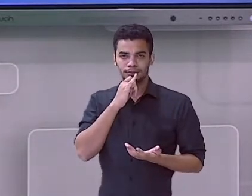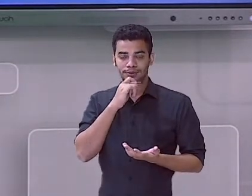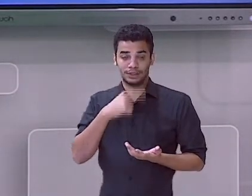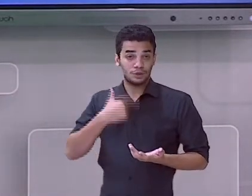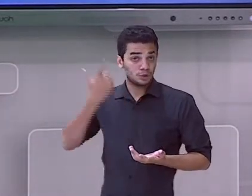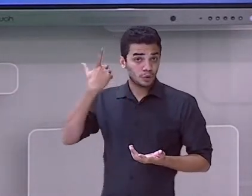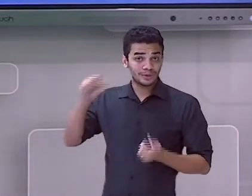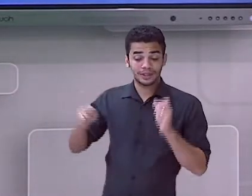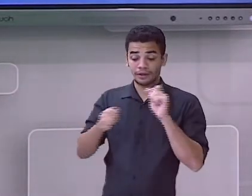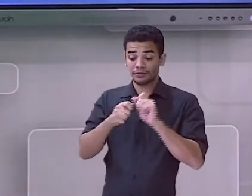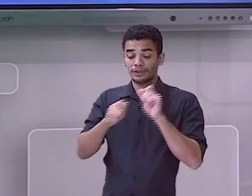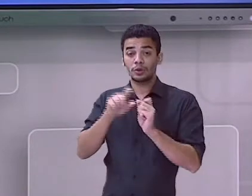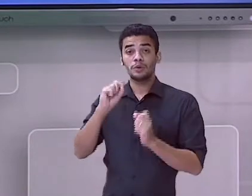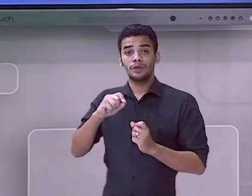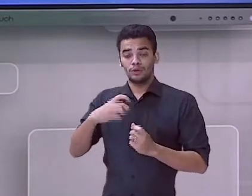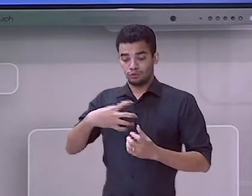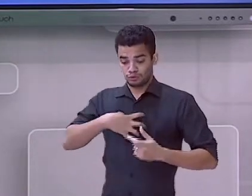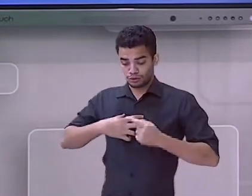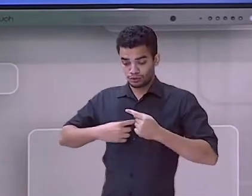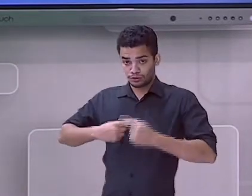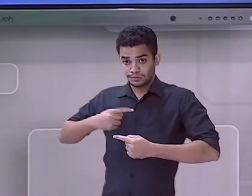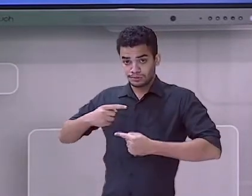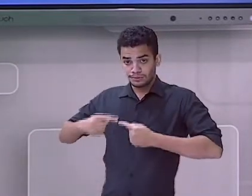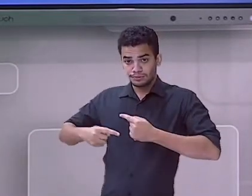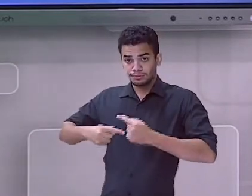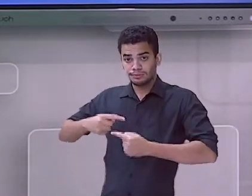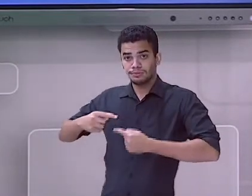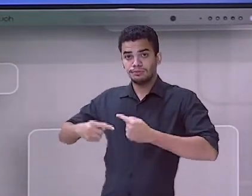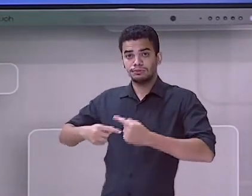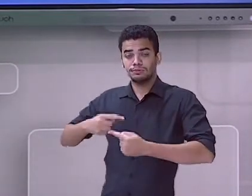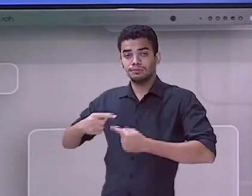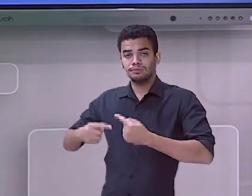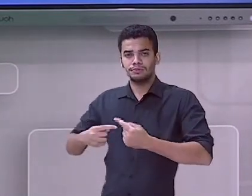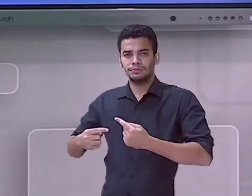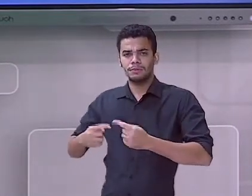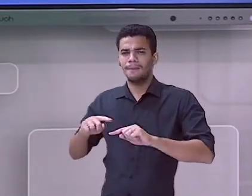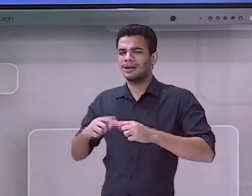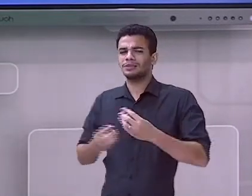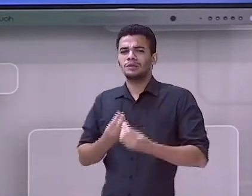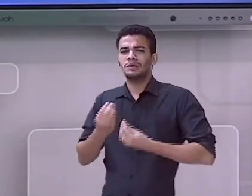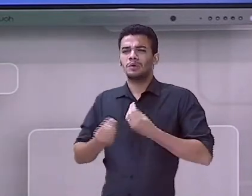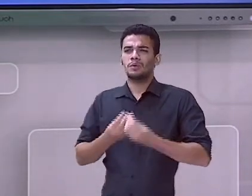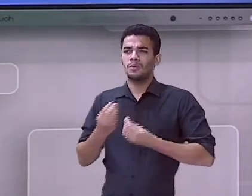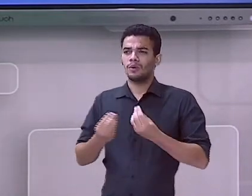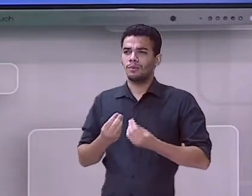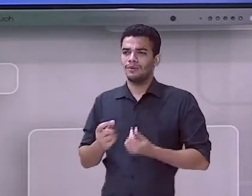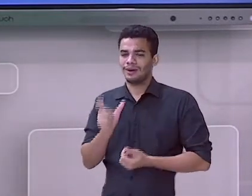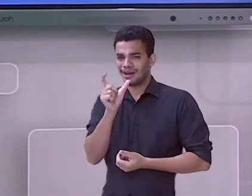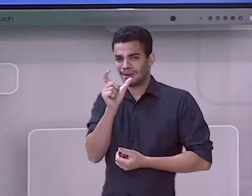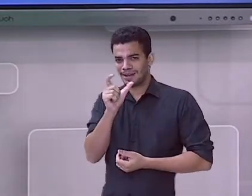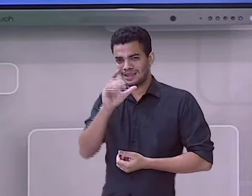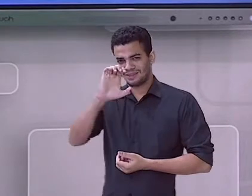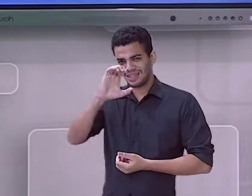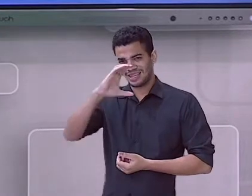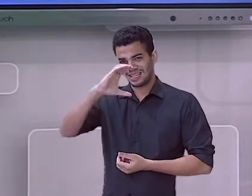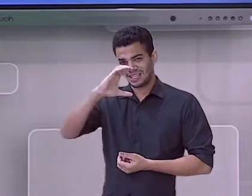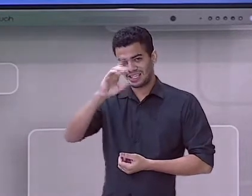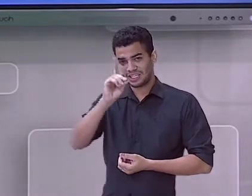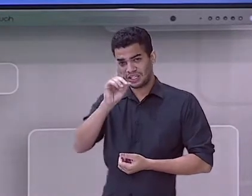conseguem fazer. É chamado de equidise. Ela vem do grego